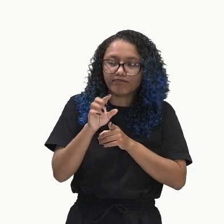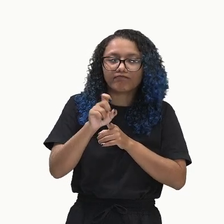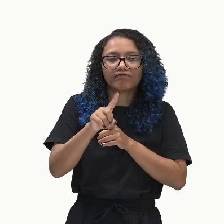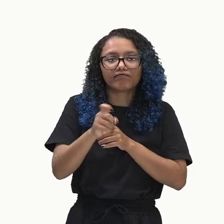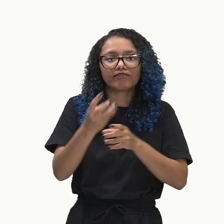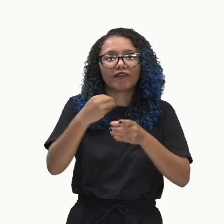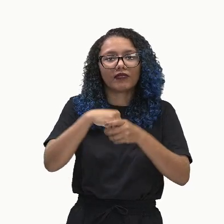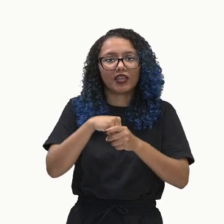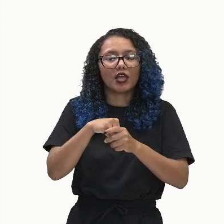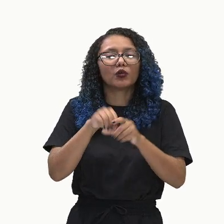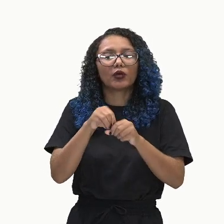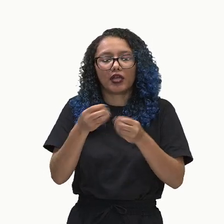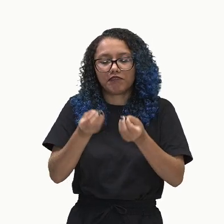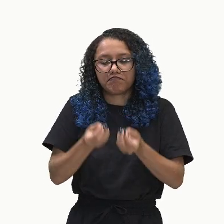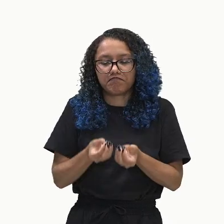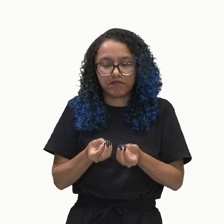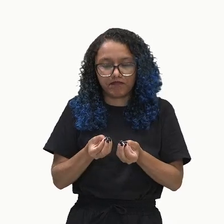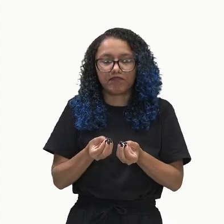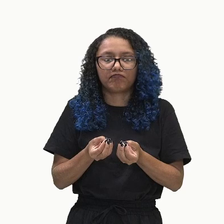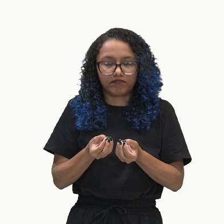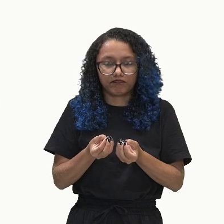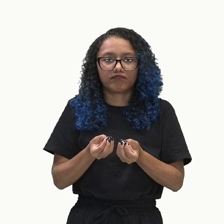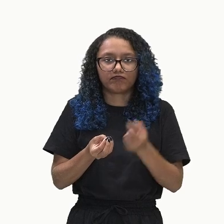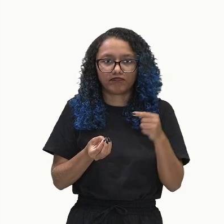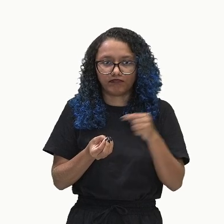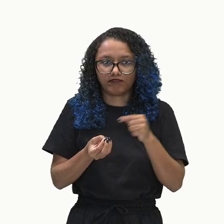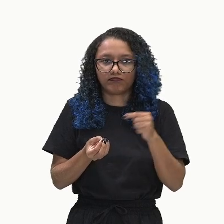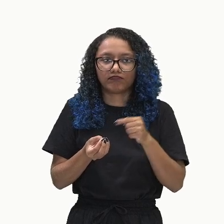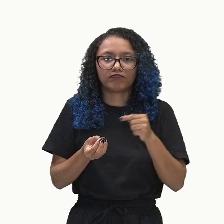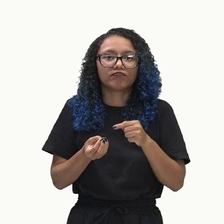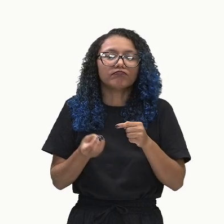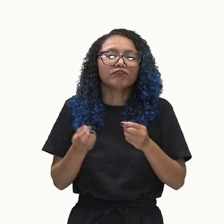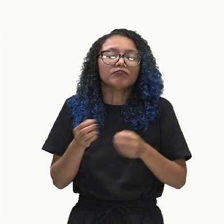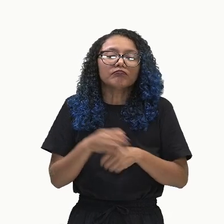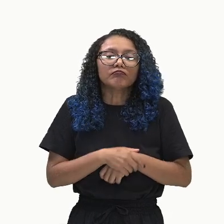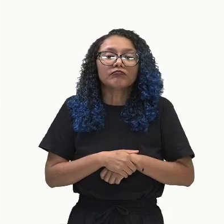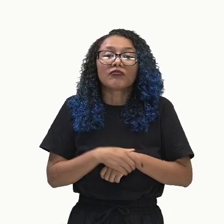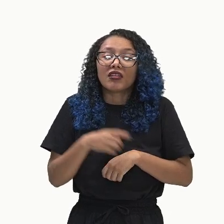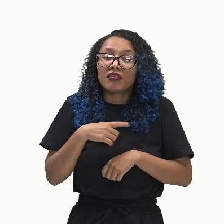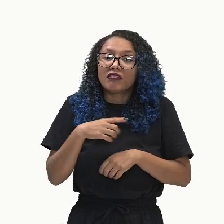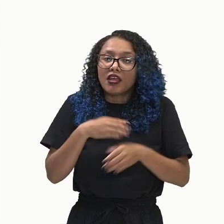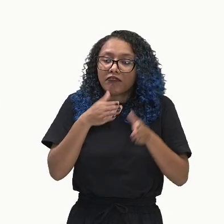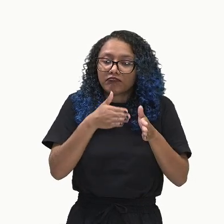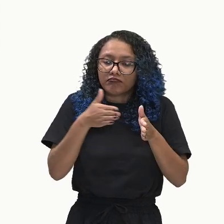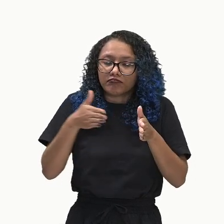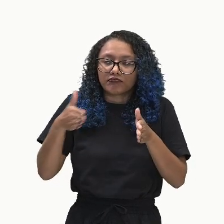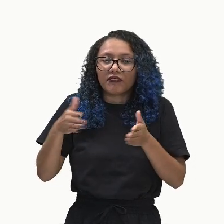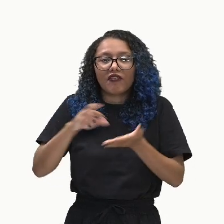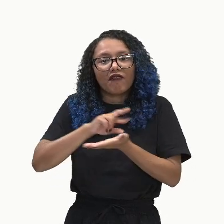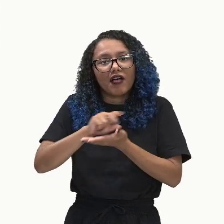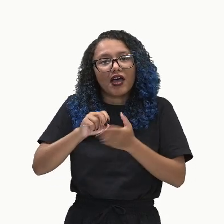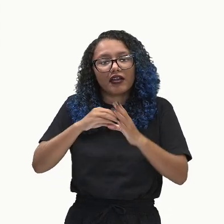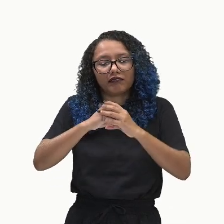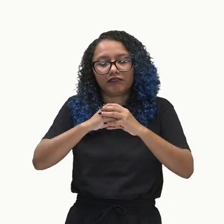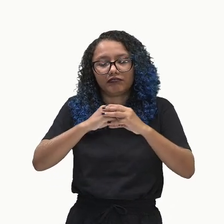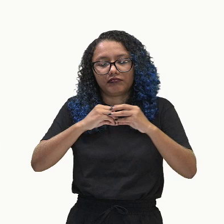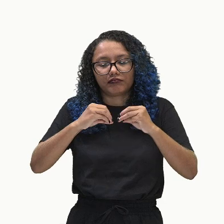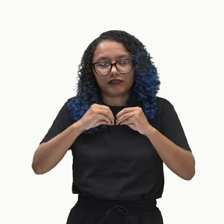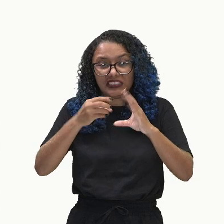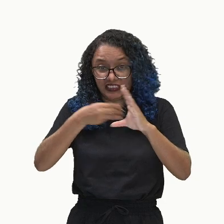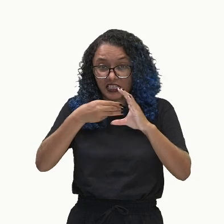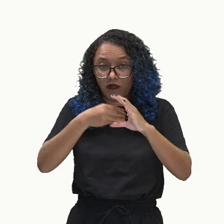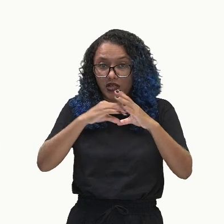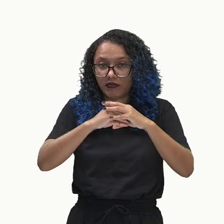dos testículos. E envolve várias etapas de divisão celular por meiose. Então, vocês já ouviram de